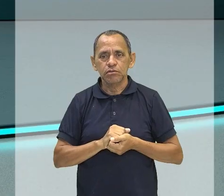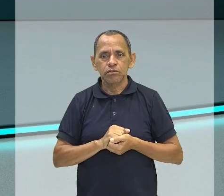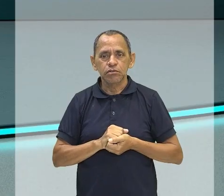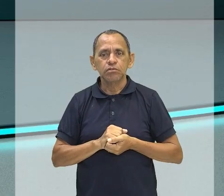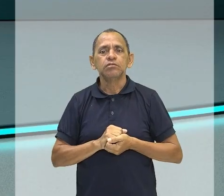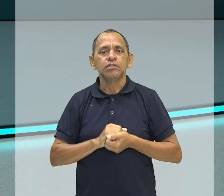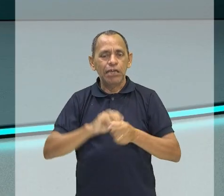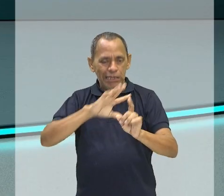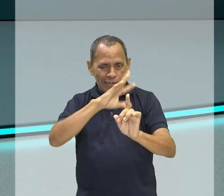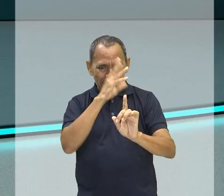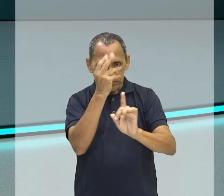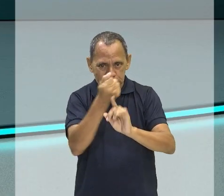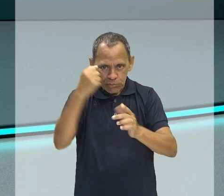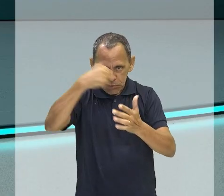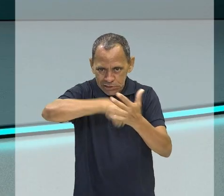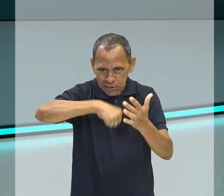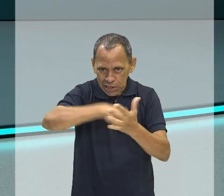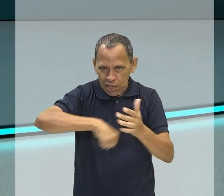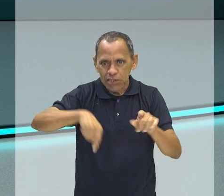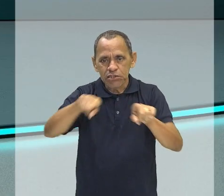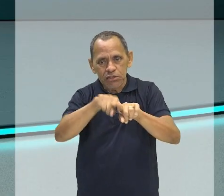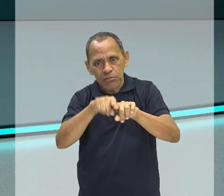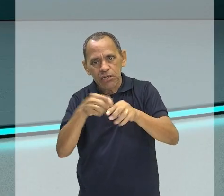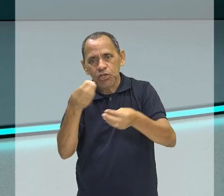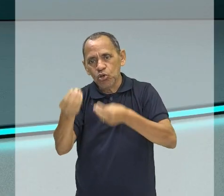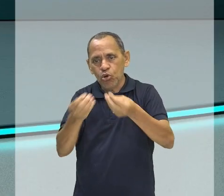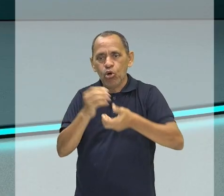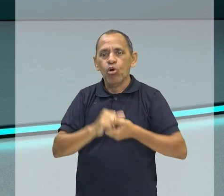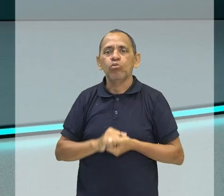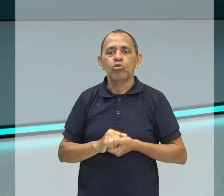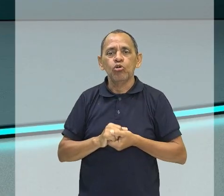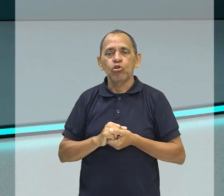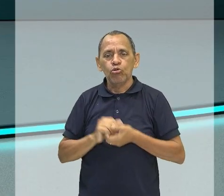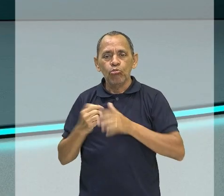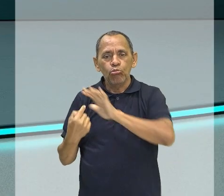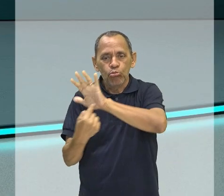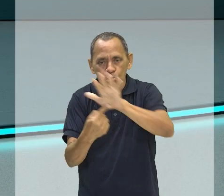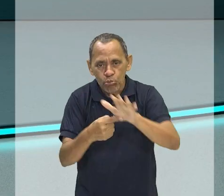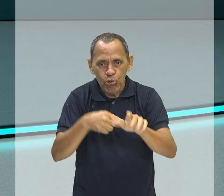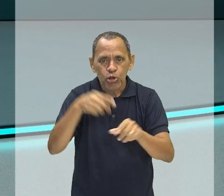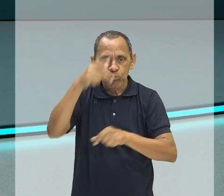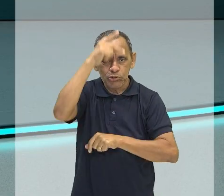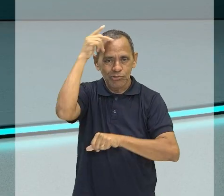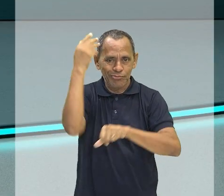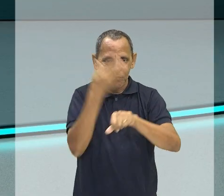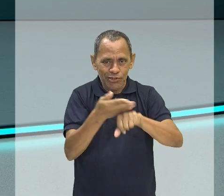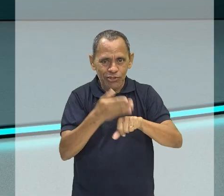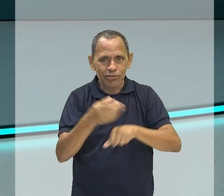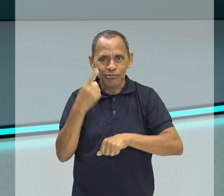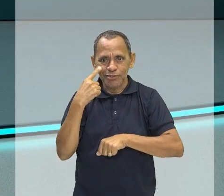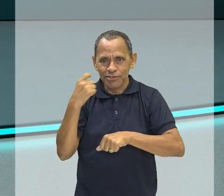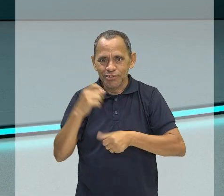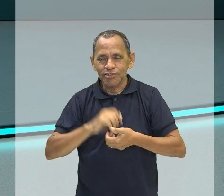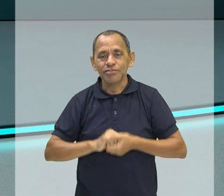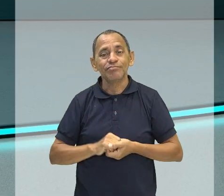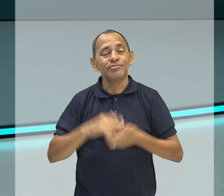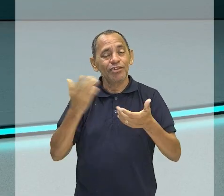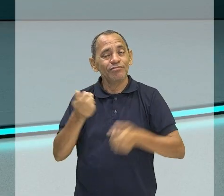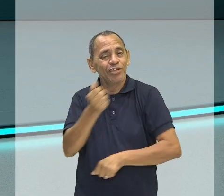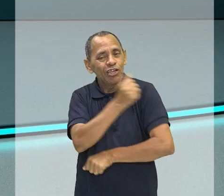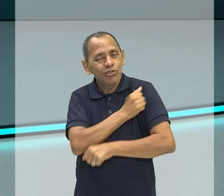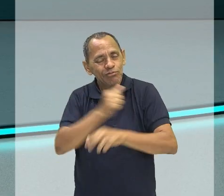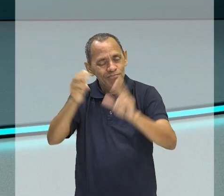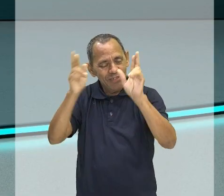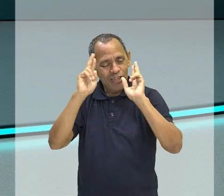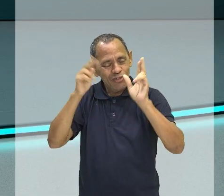artes marciais, trazem aí para os seus praticantes. É bem interessante, né? Bom, alunos, espero que vocês